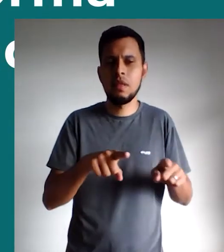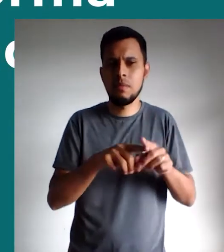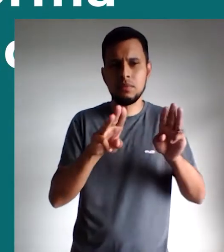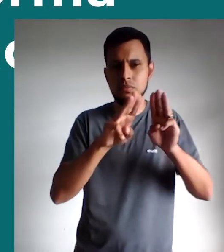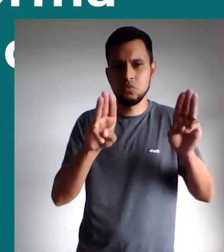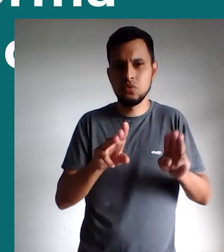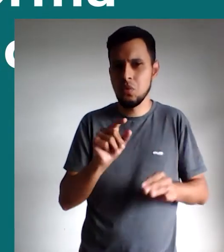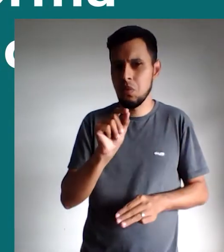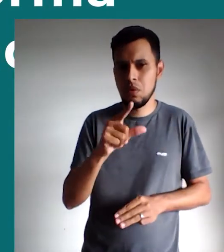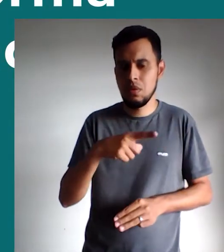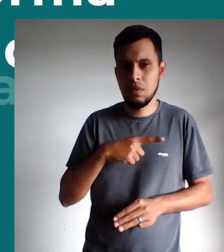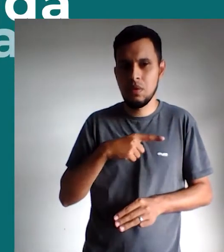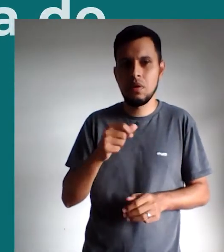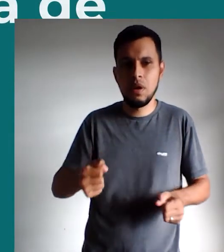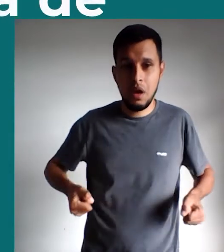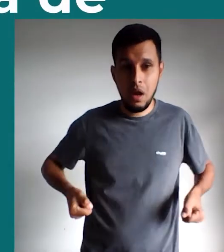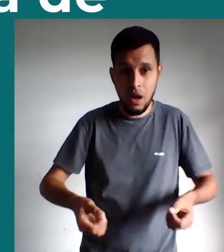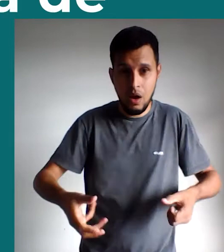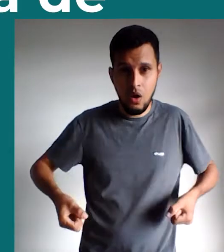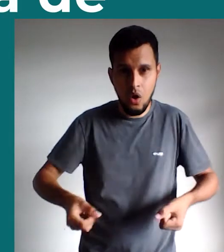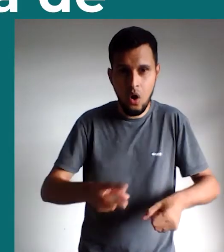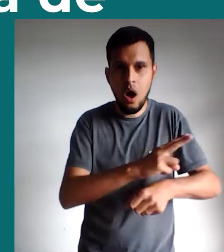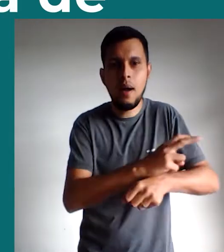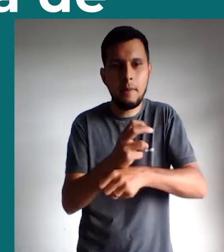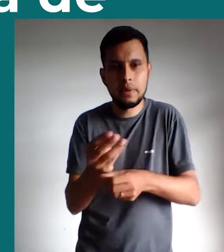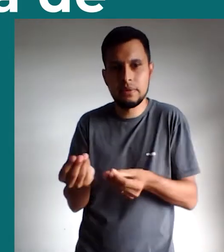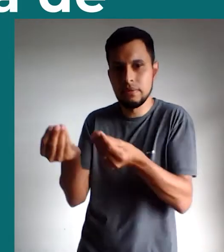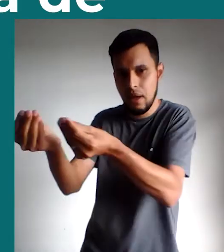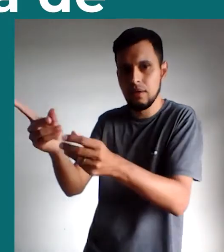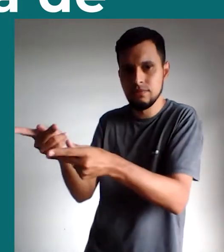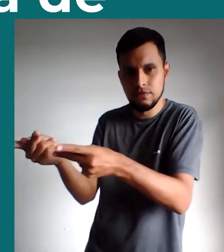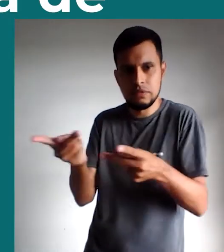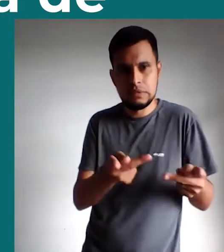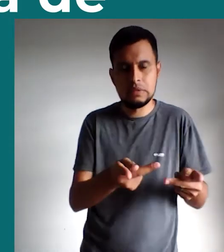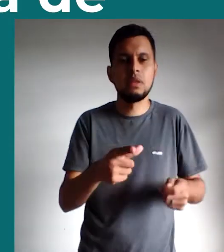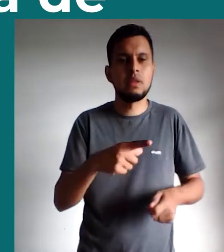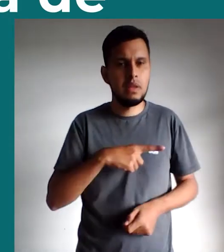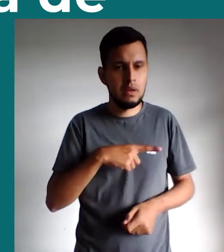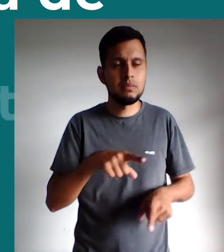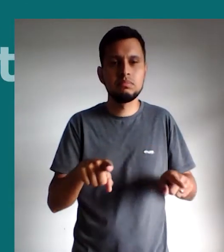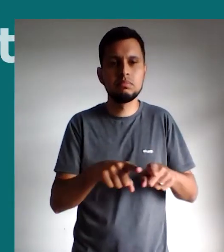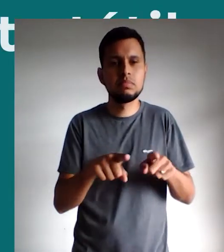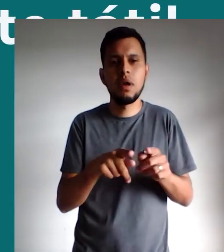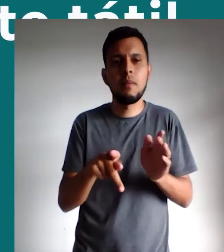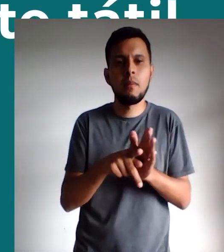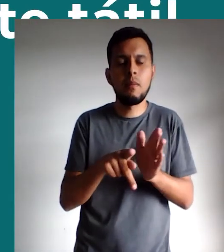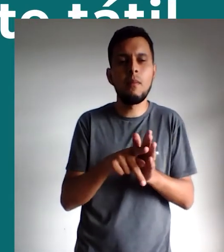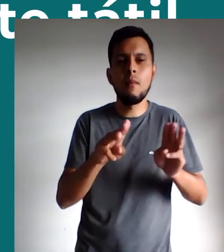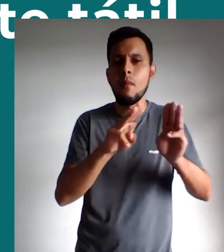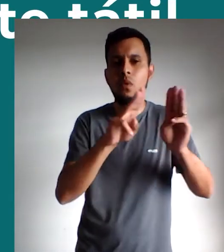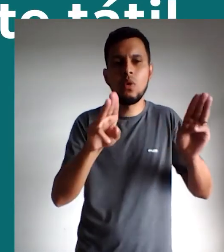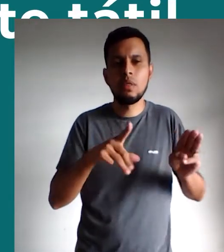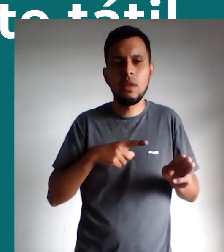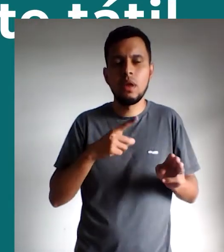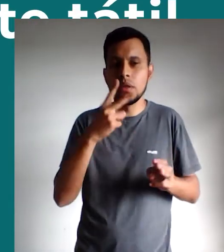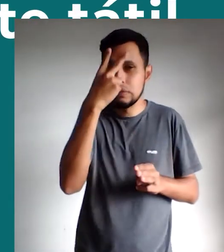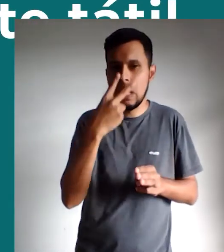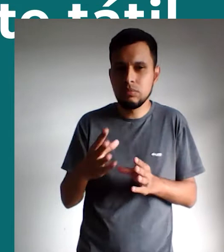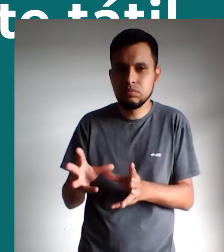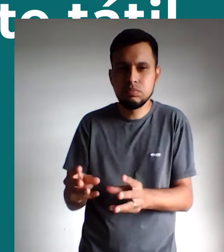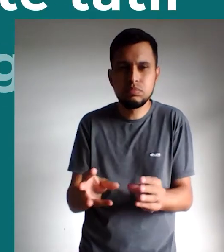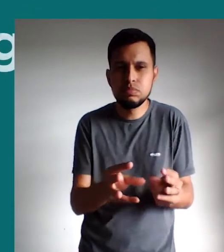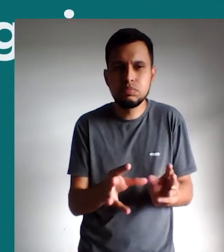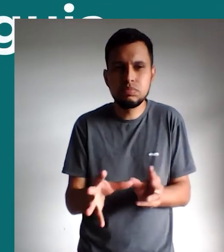que tem cadeira de roda para emprestar para os visitantes, é um museu que tem maquete tátil para fazer transposição